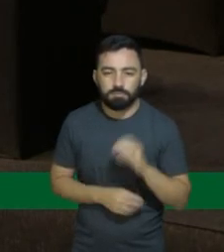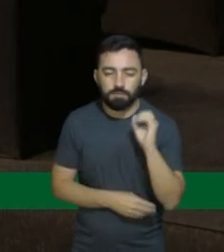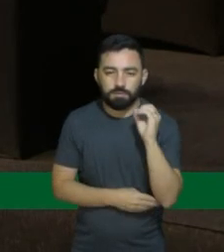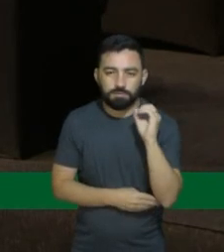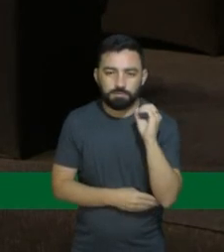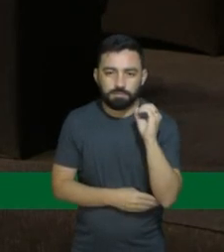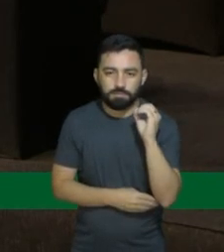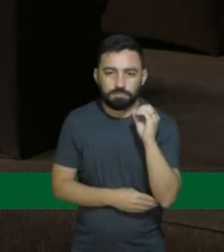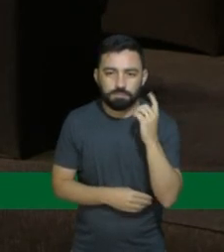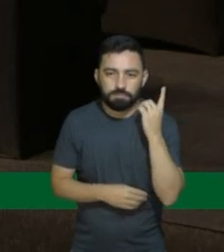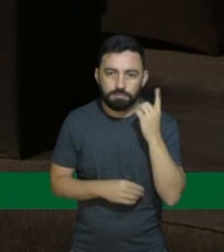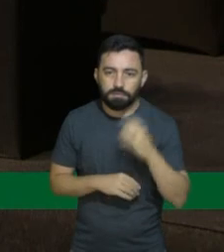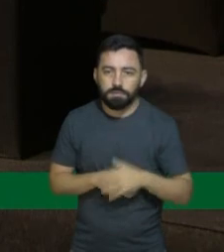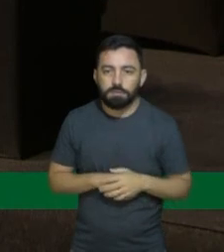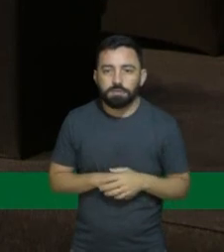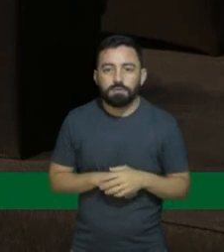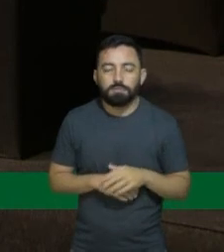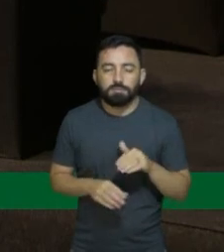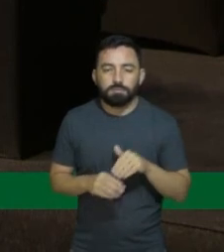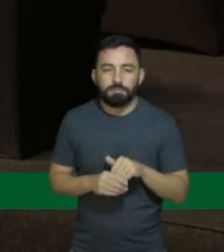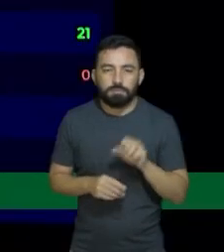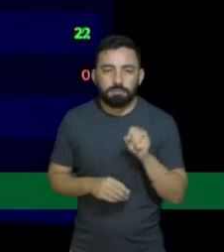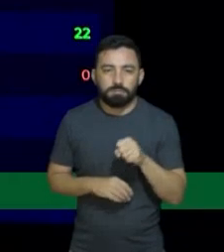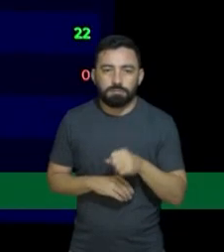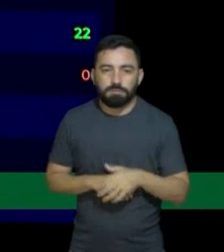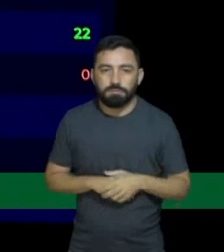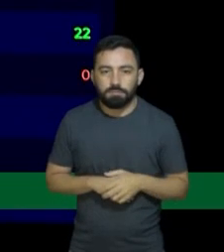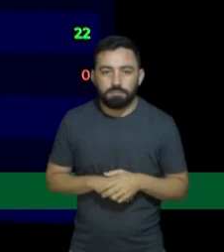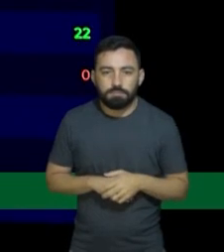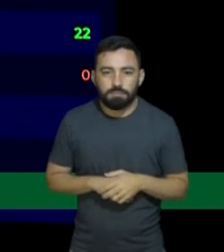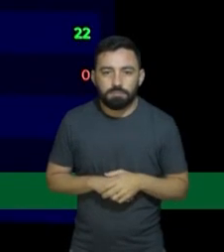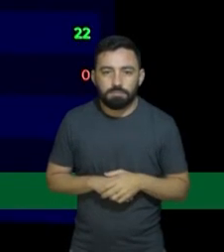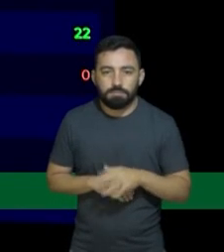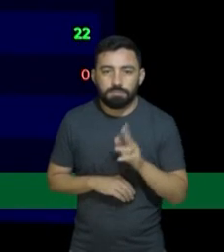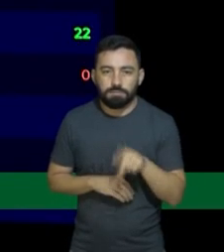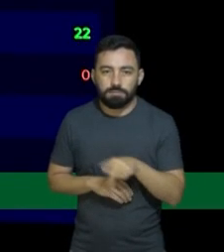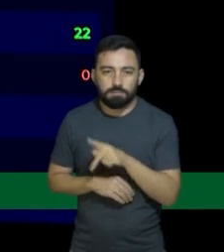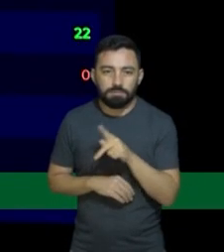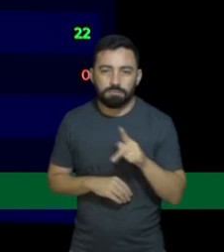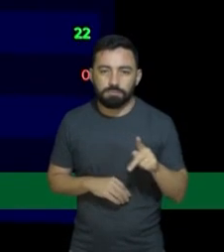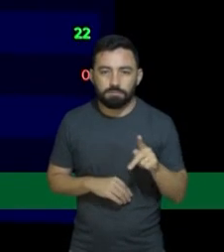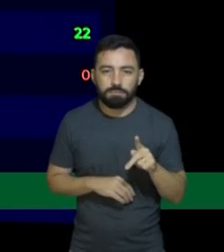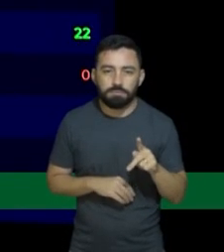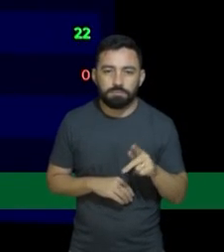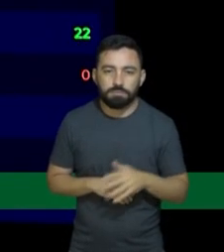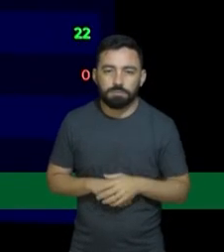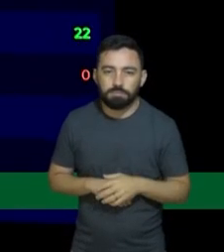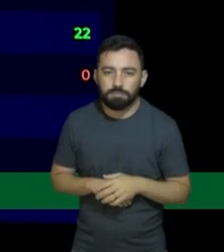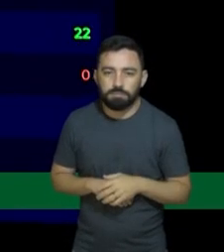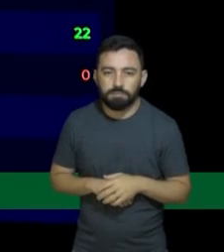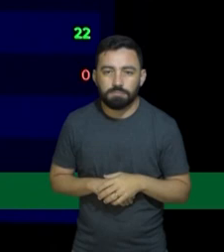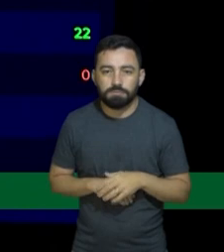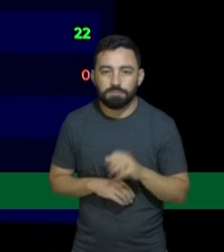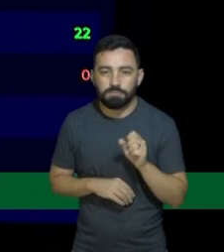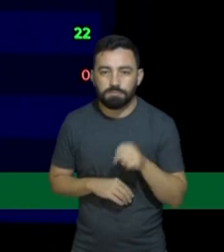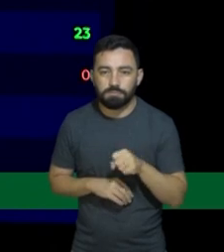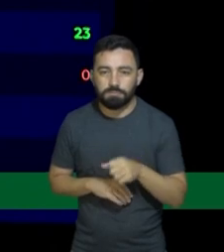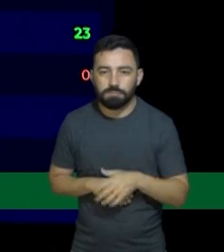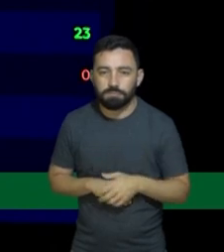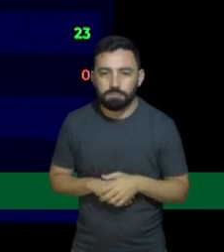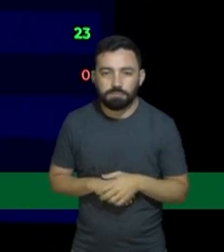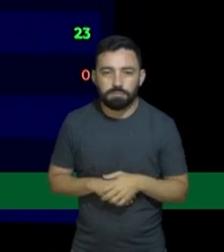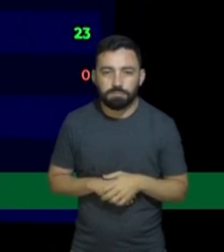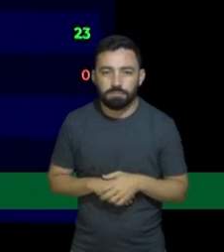gut deputar gut vota como V Deputado ped deputado Pedro bcea vota sim como vota